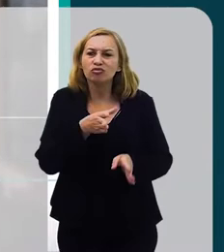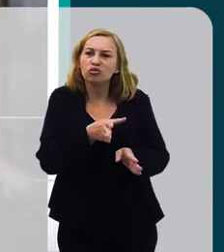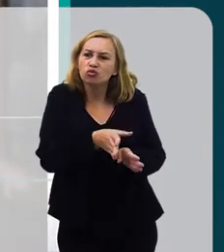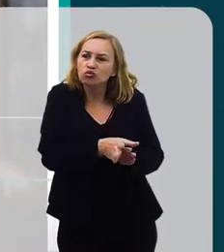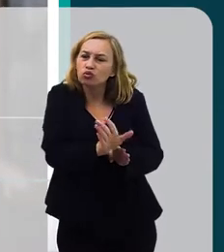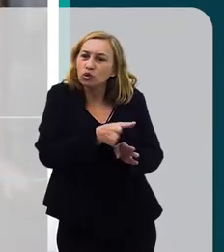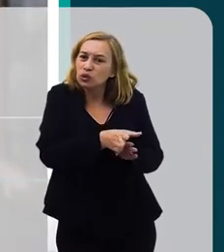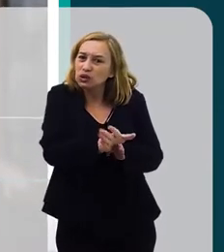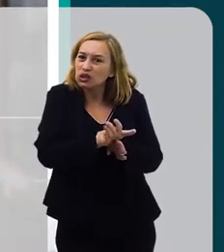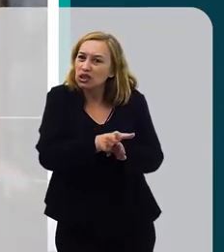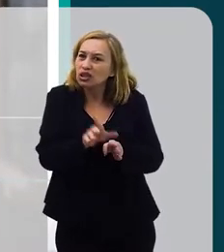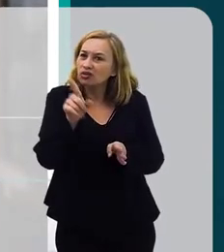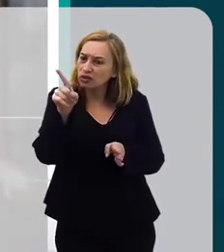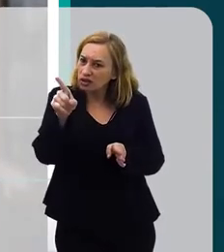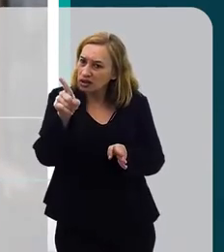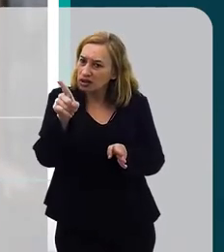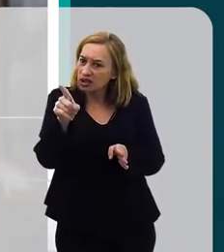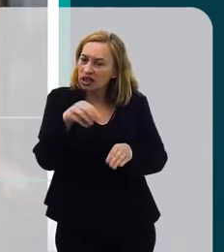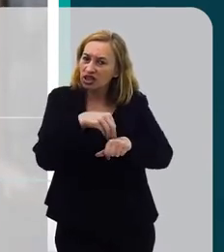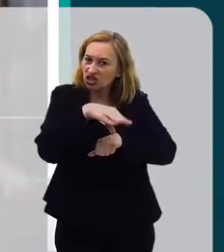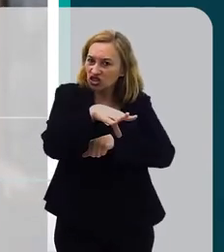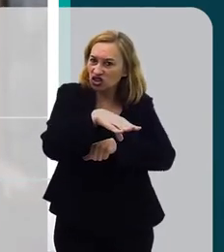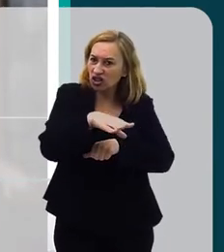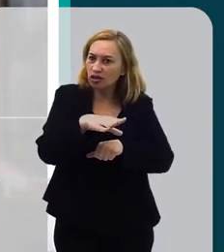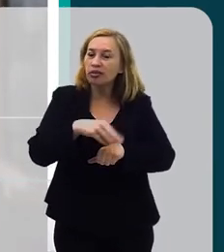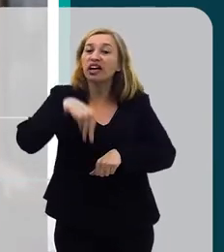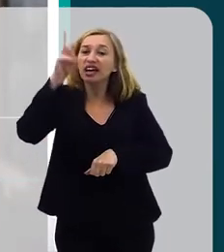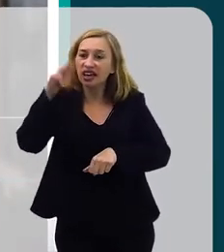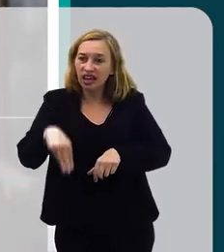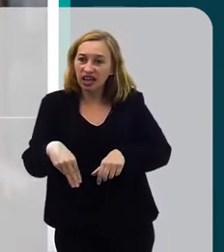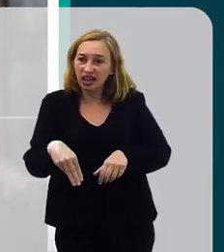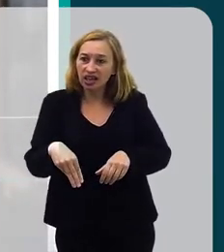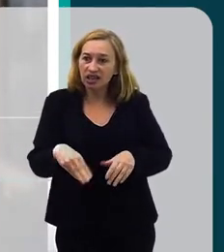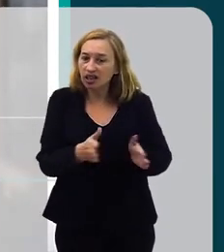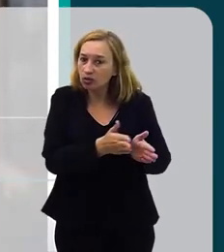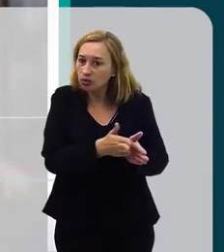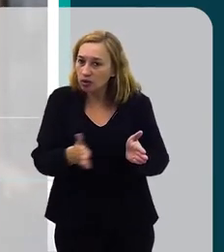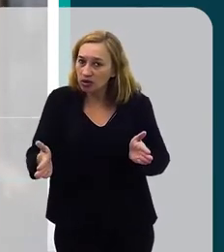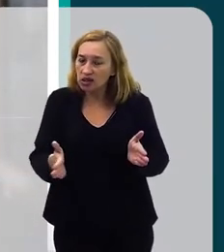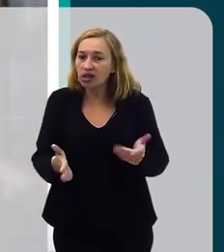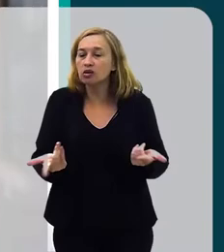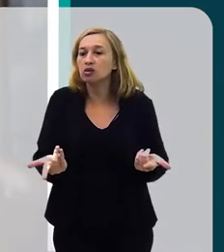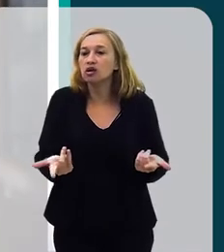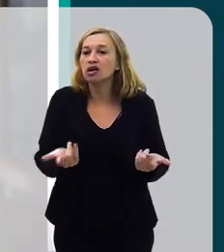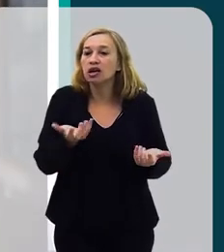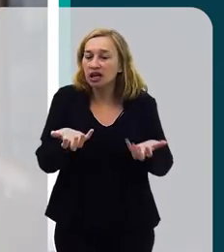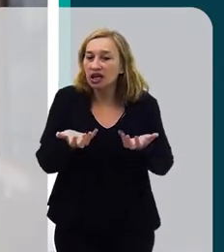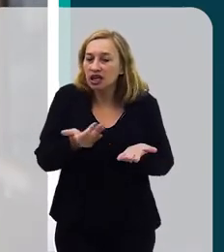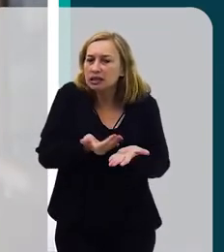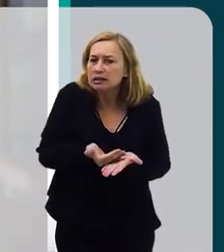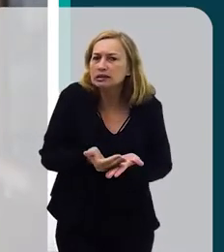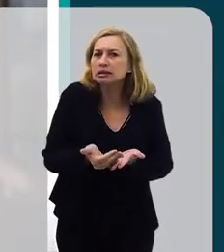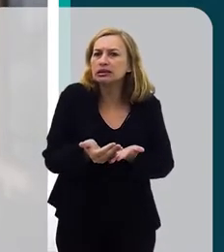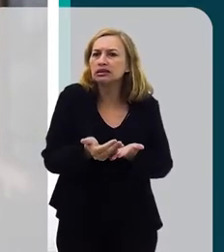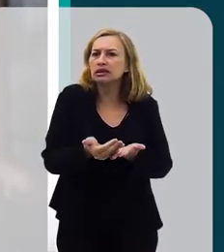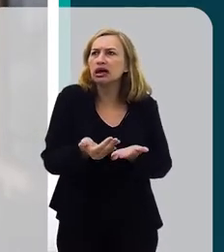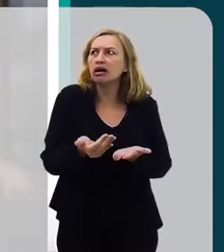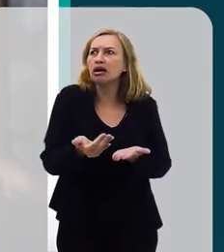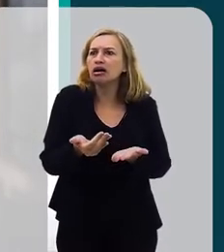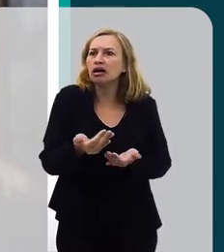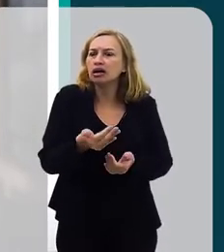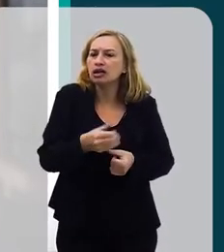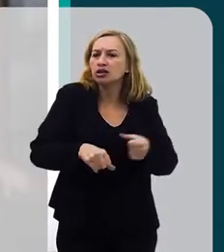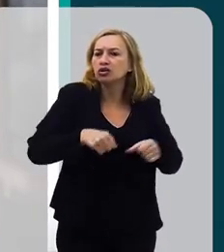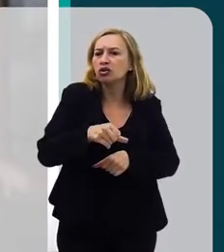existe alguma orientação que você daria, alguma dica para quem hoje está nesse processo e está querendo